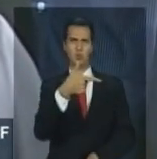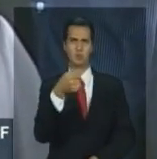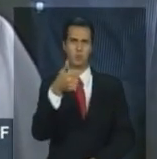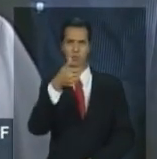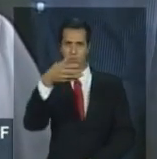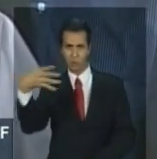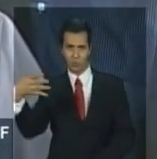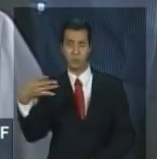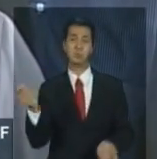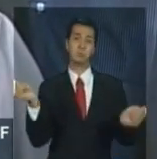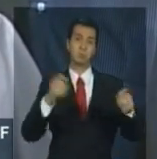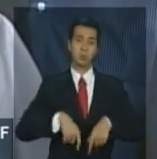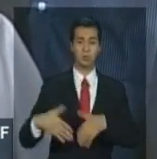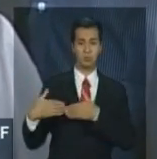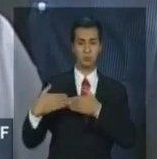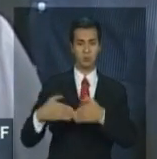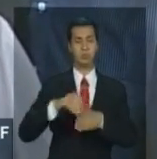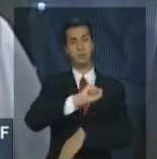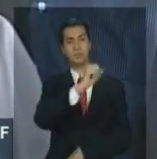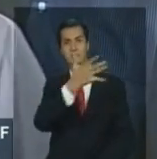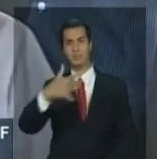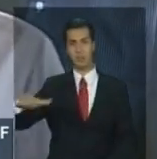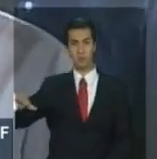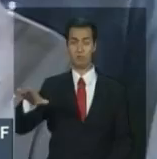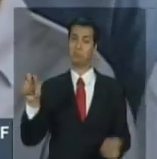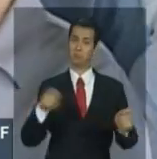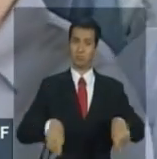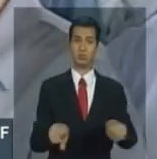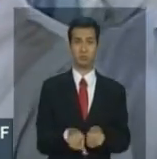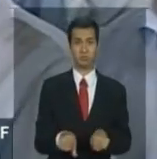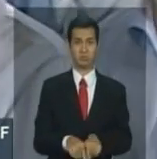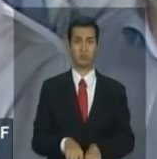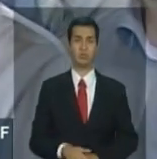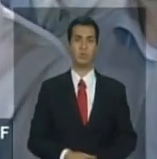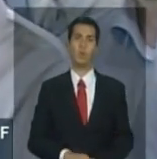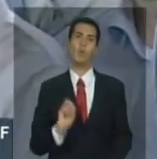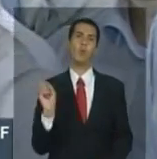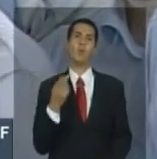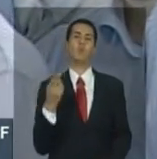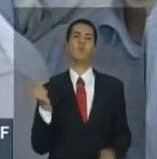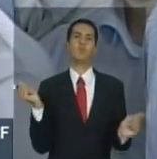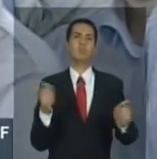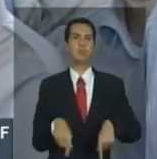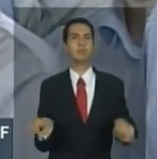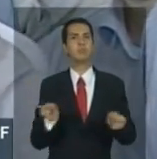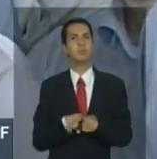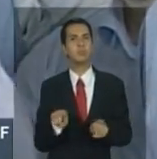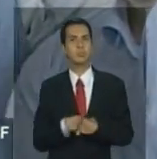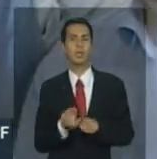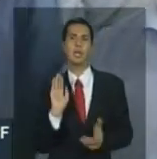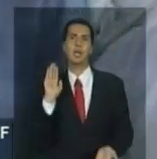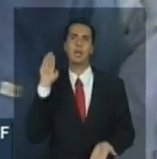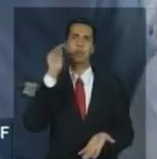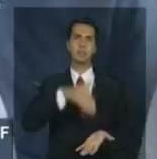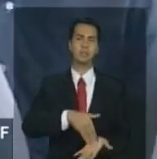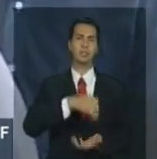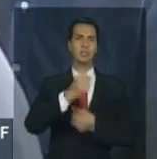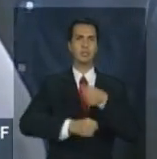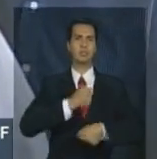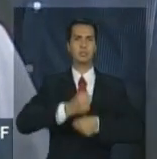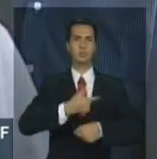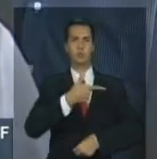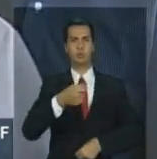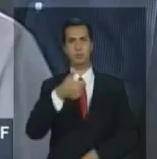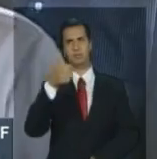vamos sair pelo porto de Santos. Ou nós podemos continuar e chegar aí a partir de